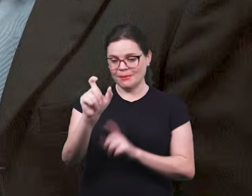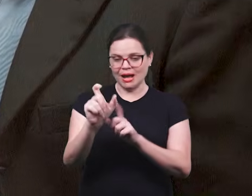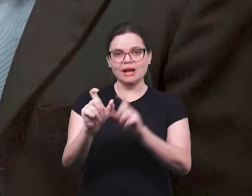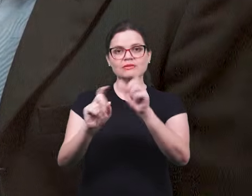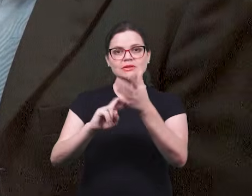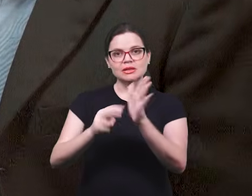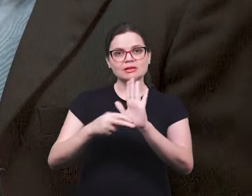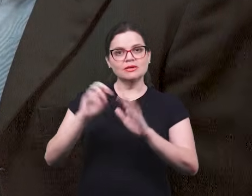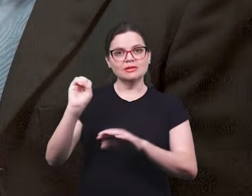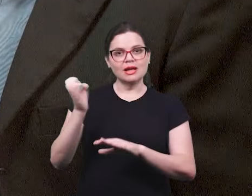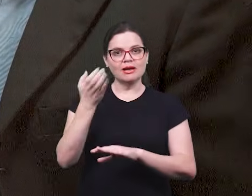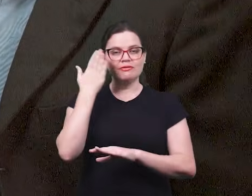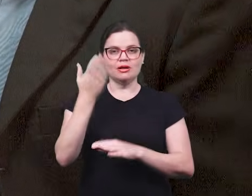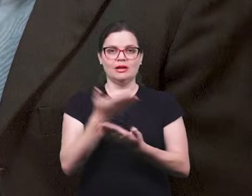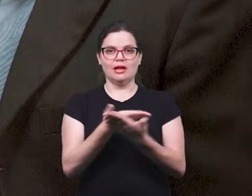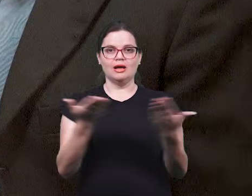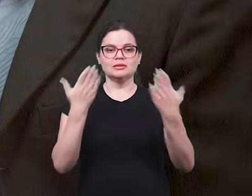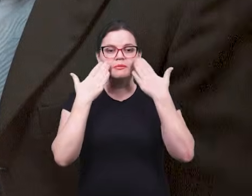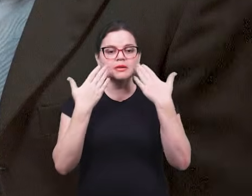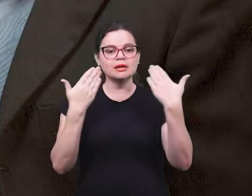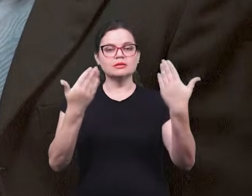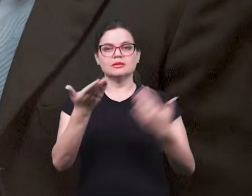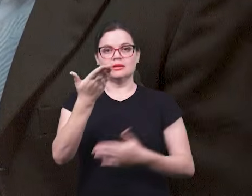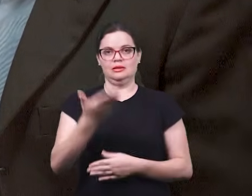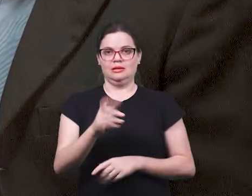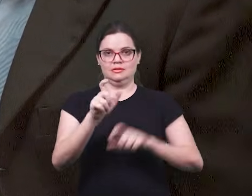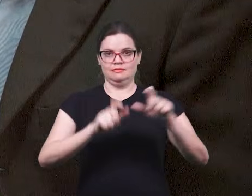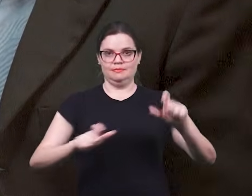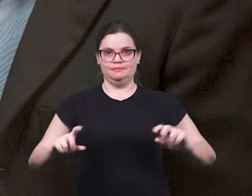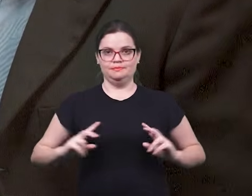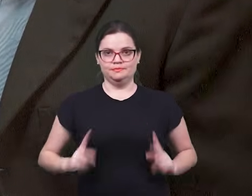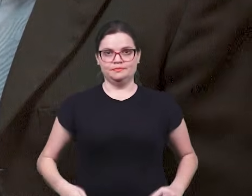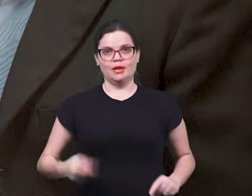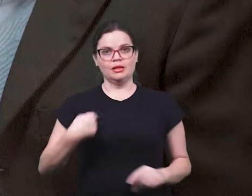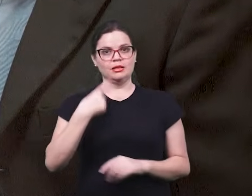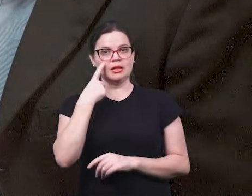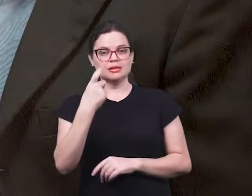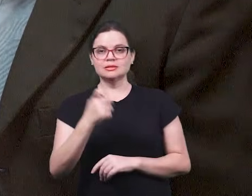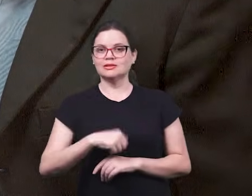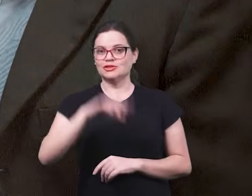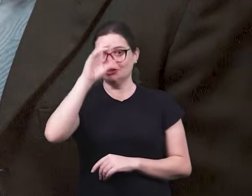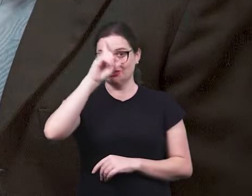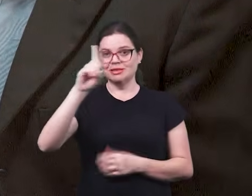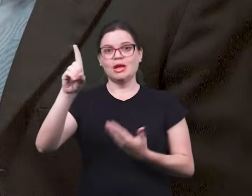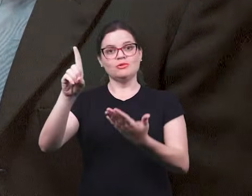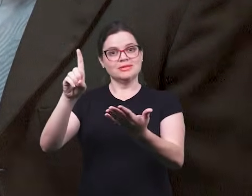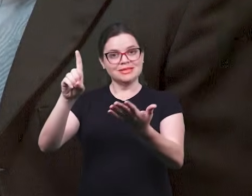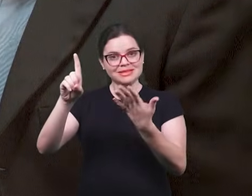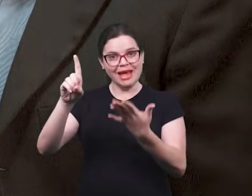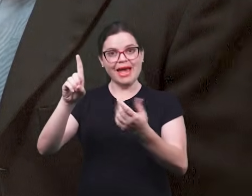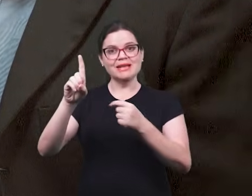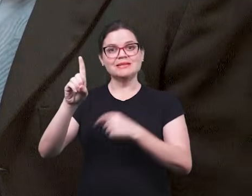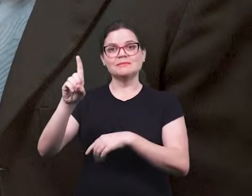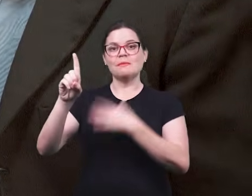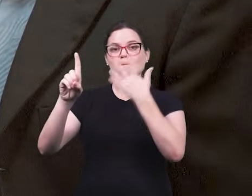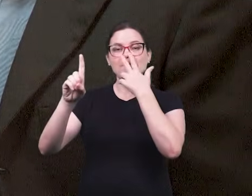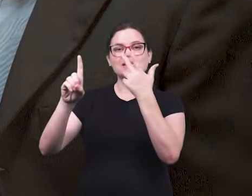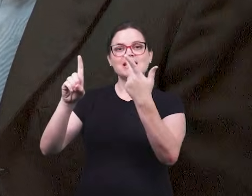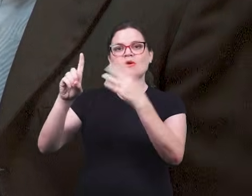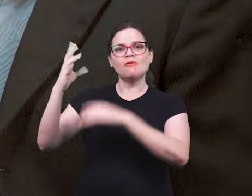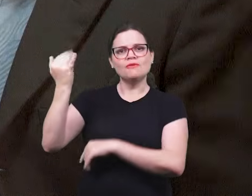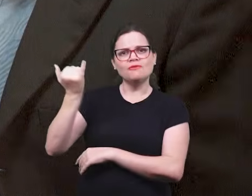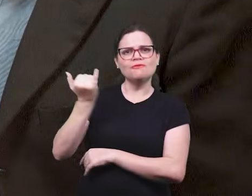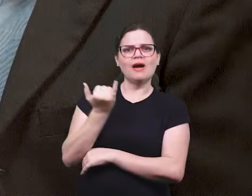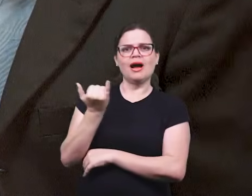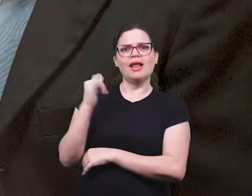revelar ao homem. E isso é muito interessante, Deus quer se revelar. Agora,